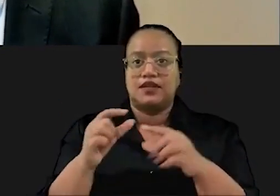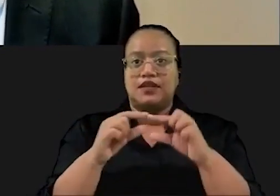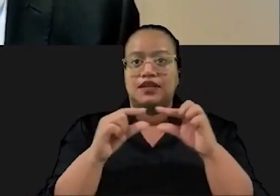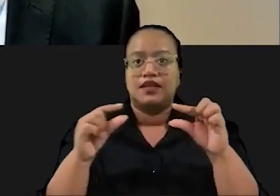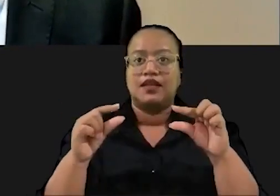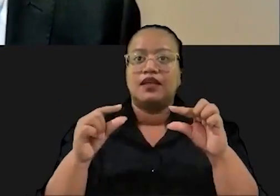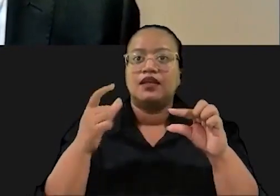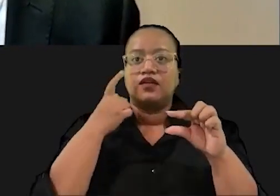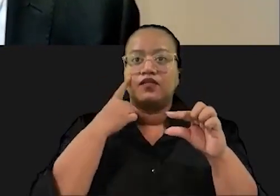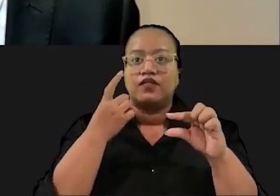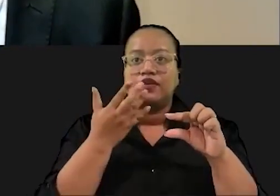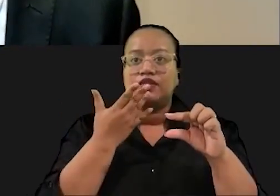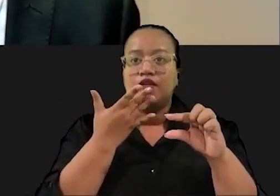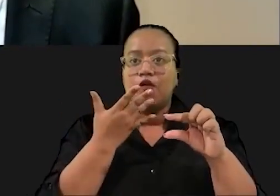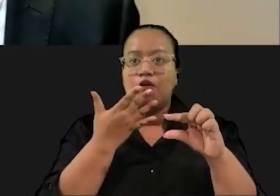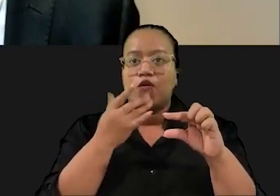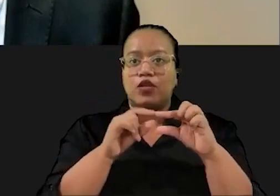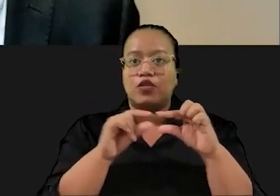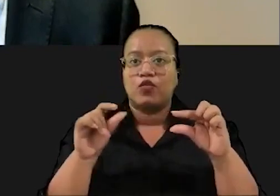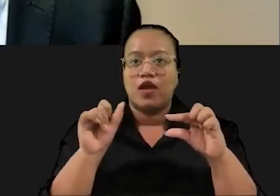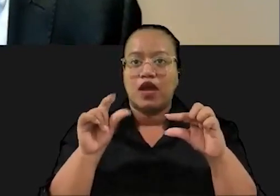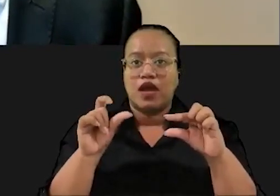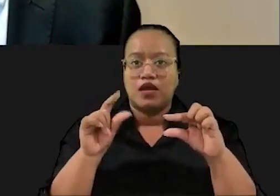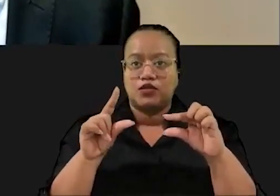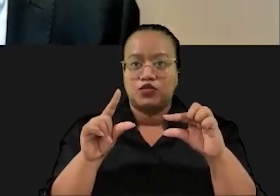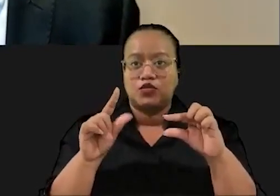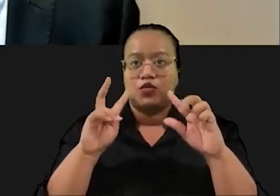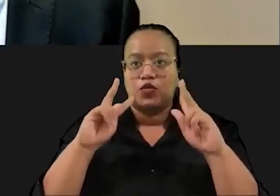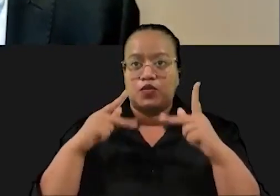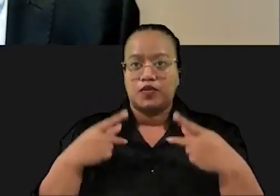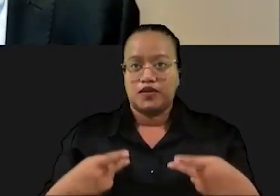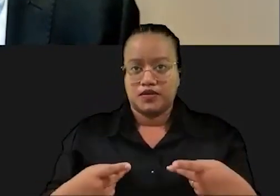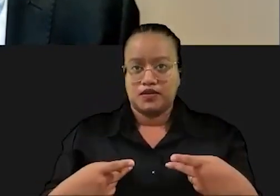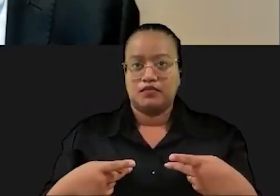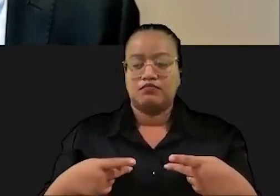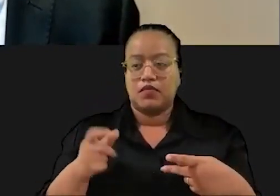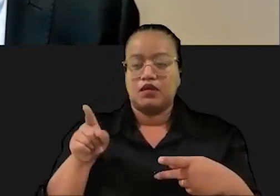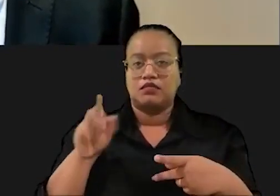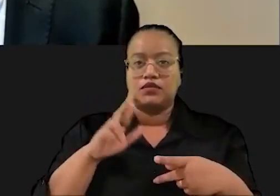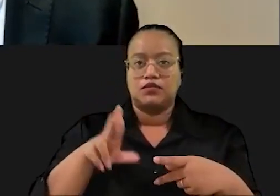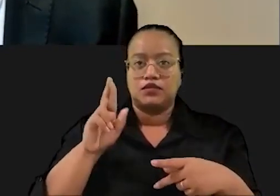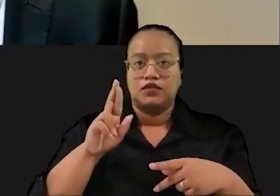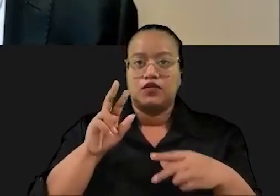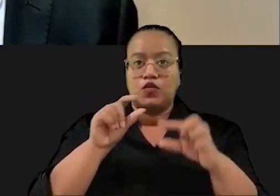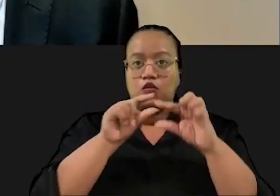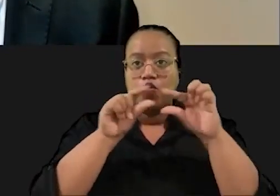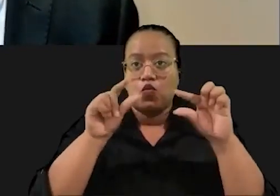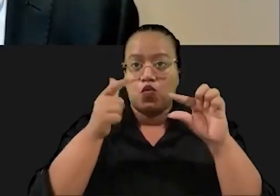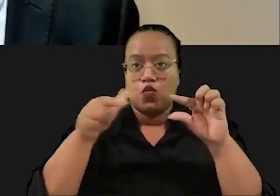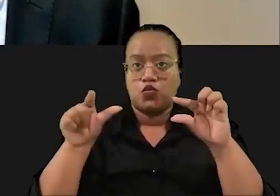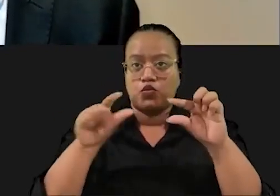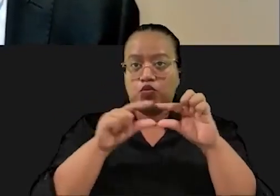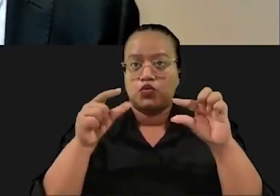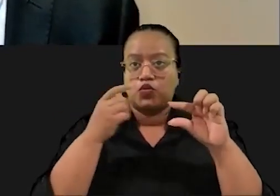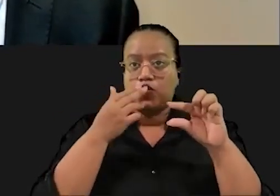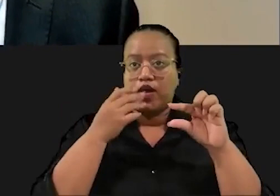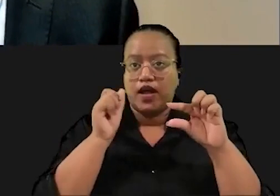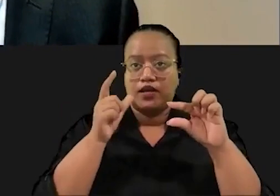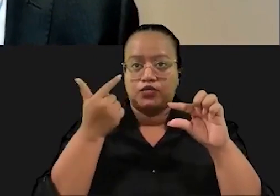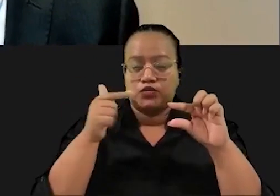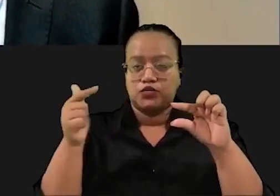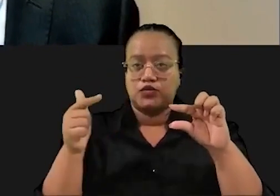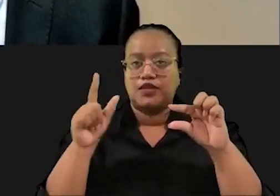azul. O resto são tarefas do sistema. Por aqui vocês veem, então, para realizar, por exemplo, esse bloco aqui